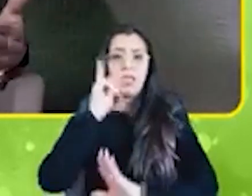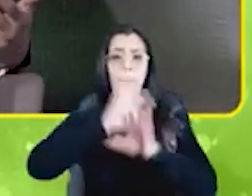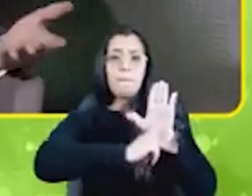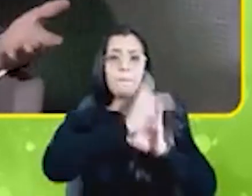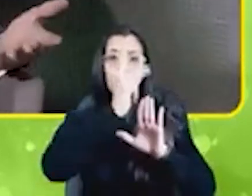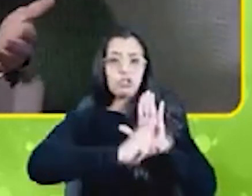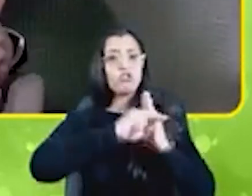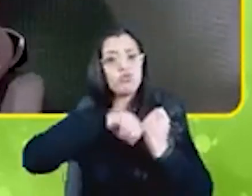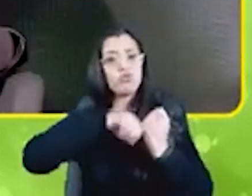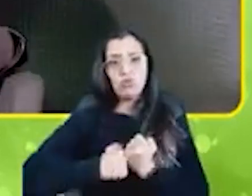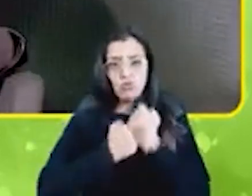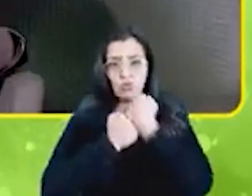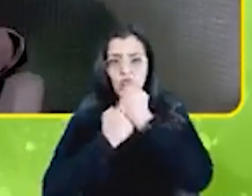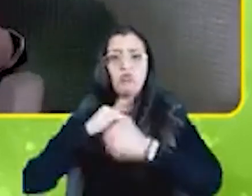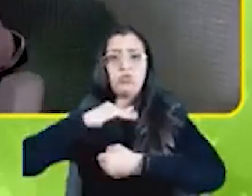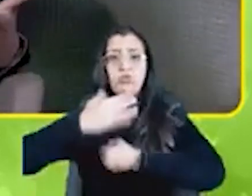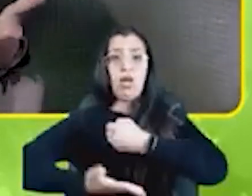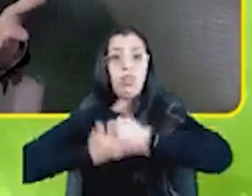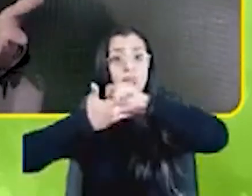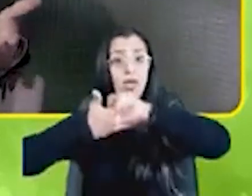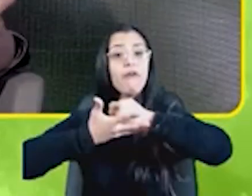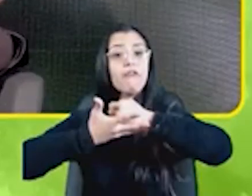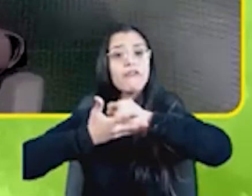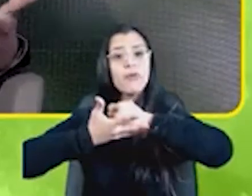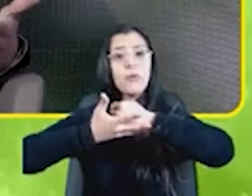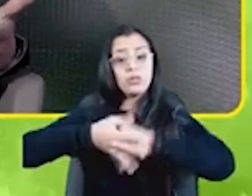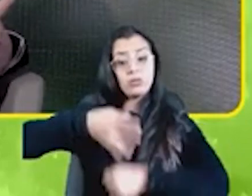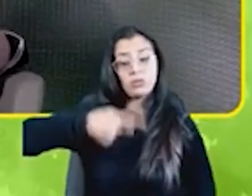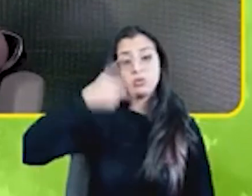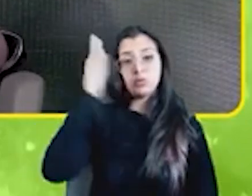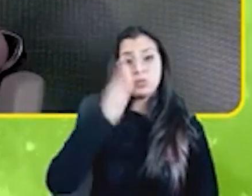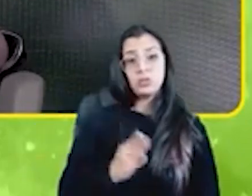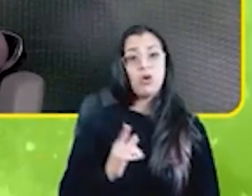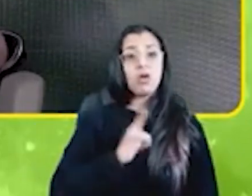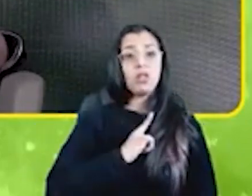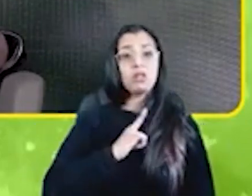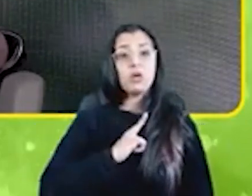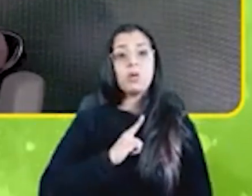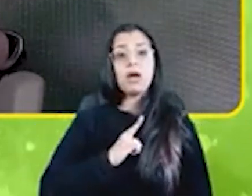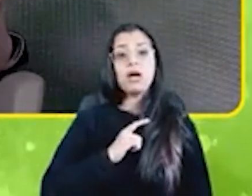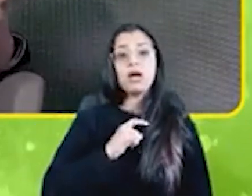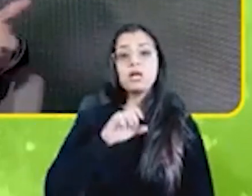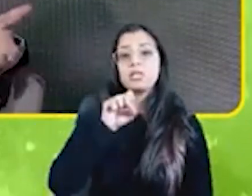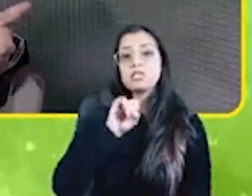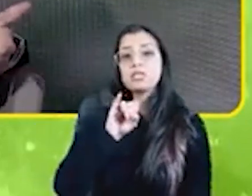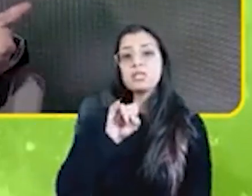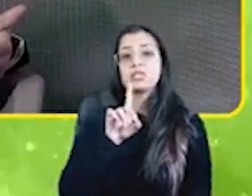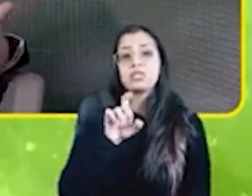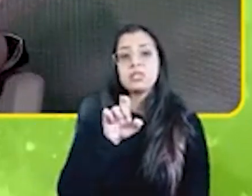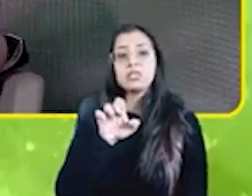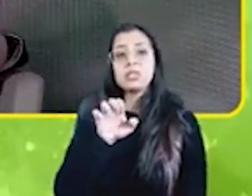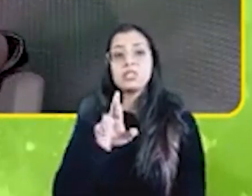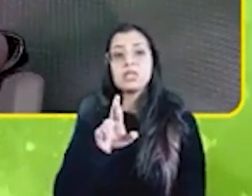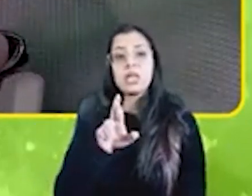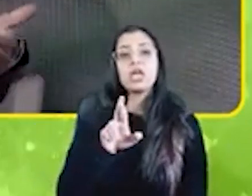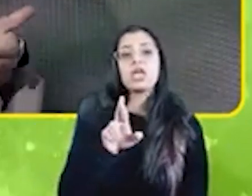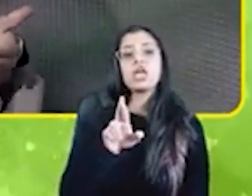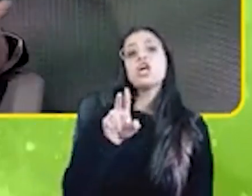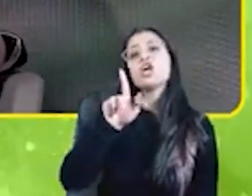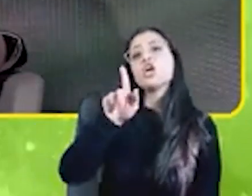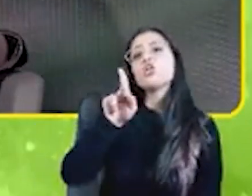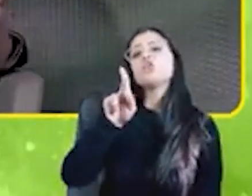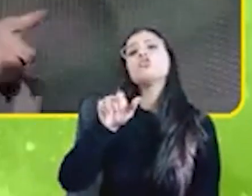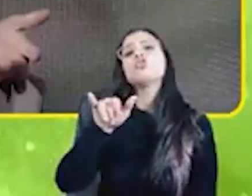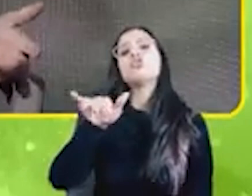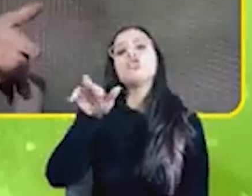o Brasil tem uma uma cirurgia que é uma cirurgia em termos de pegada de carbono com e